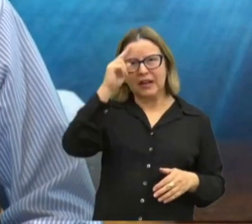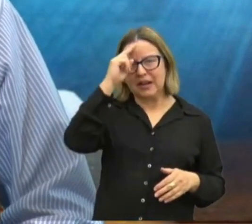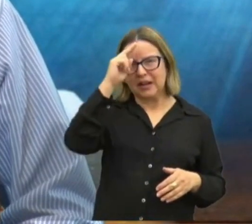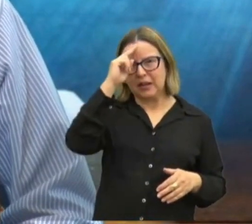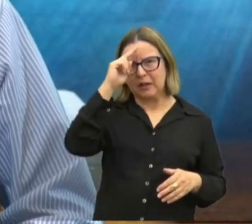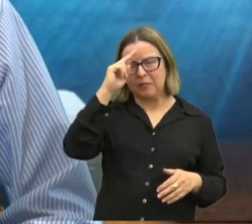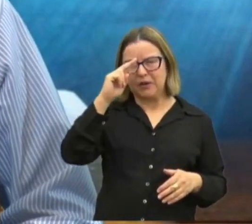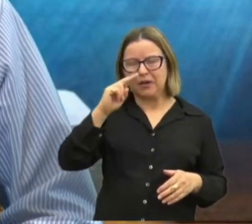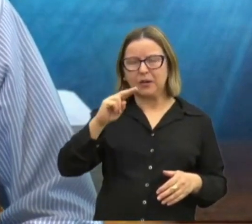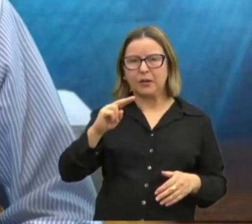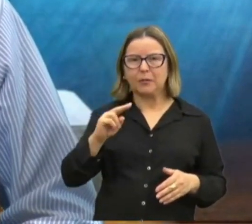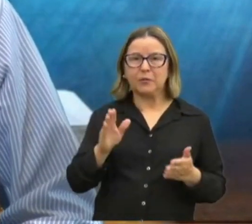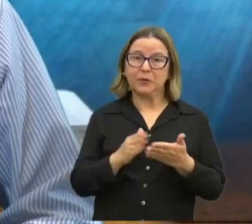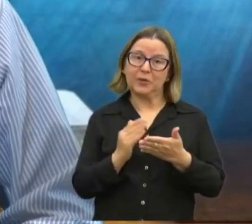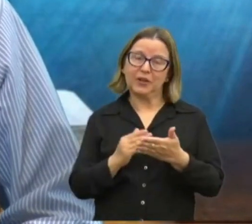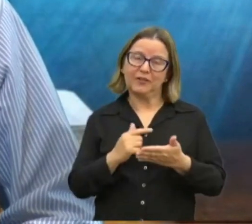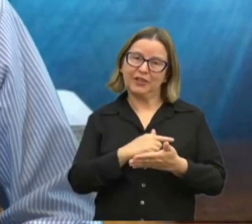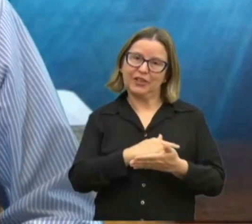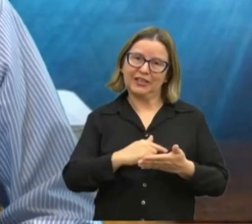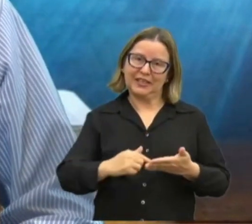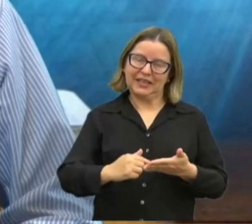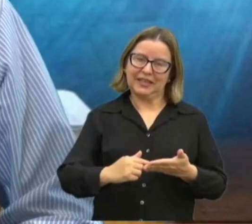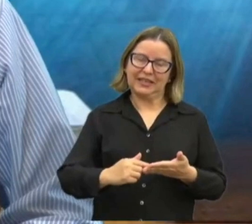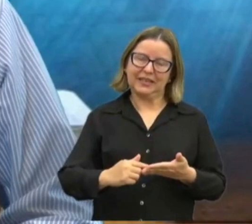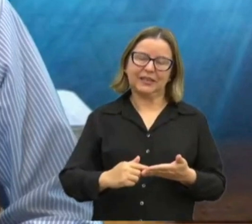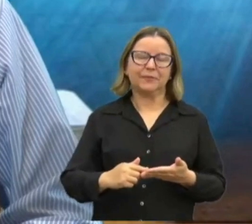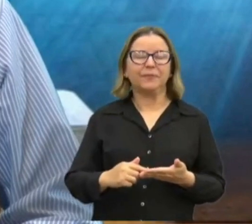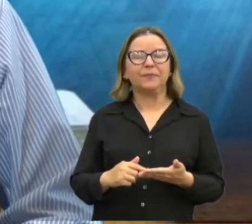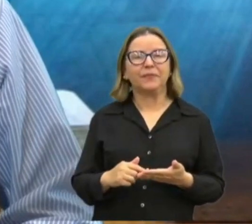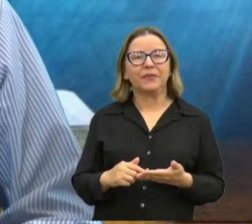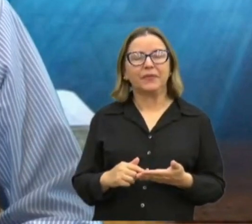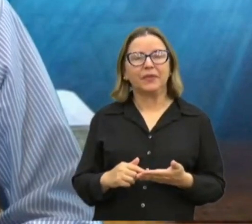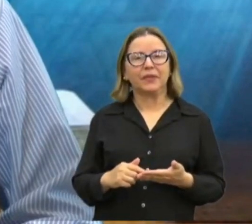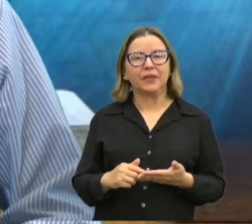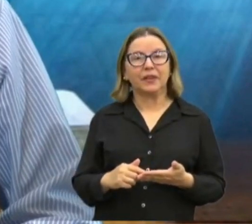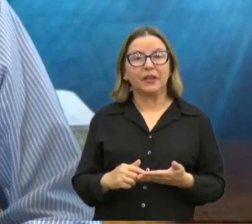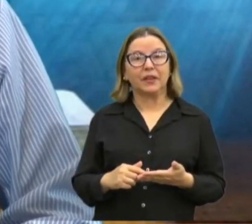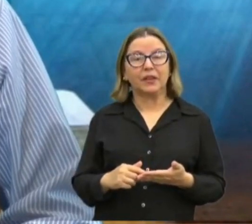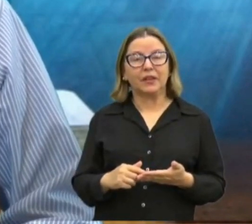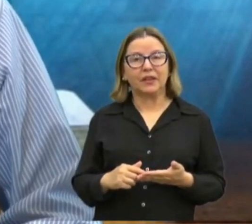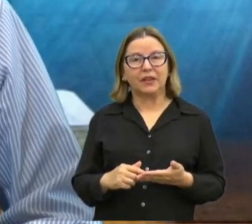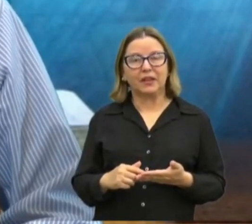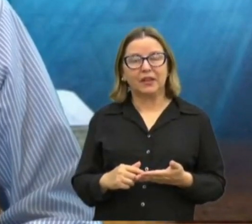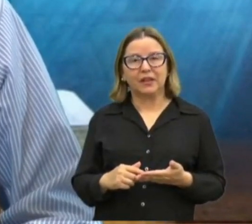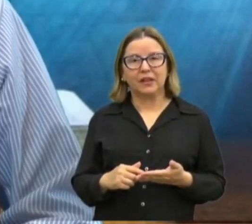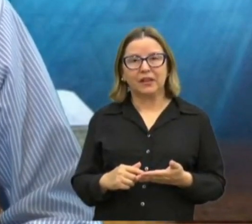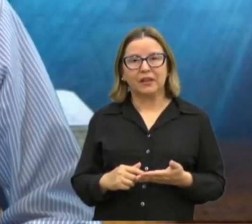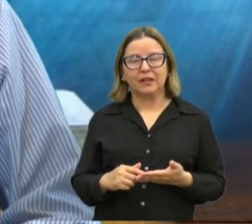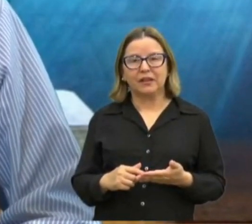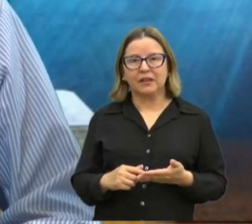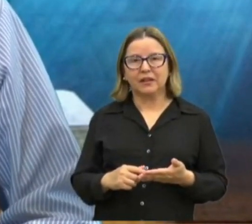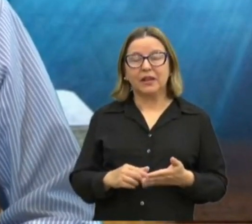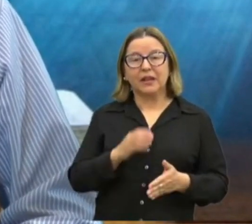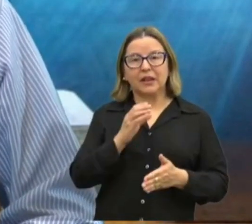ler o versículo 16 de Gênesis 22. Gênesis,